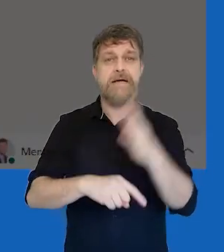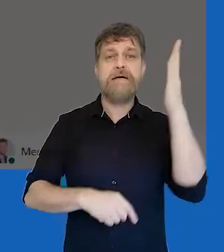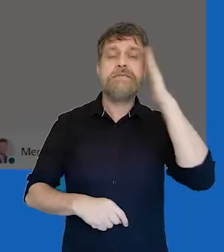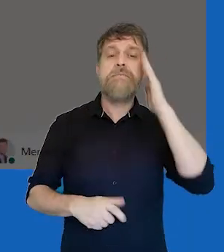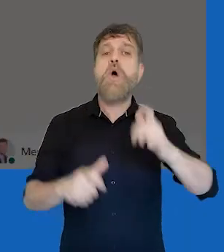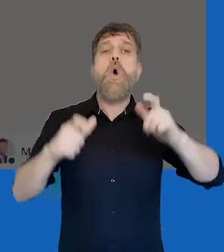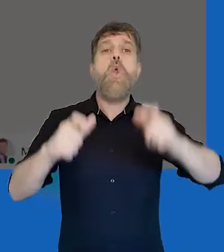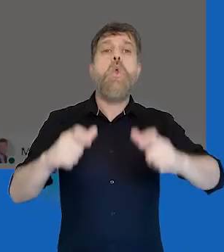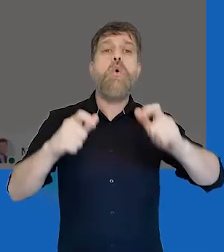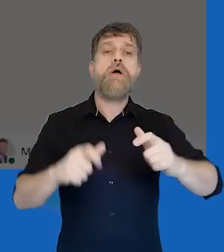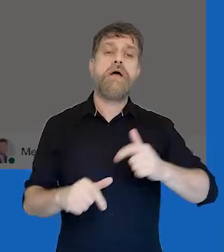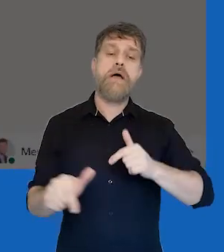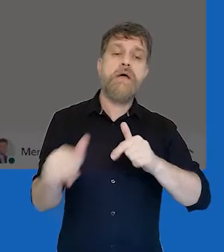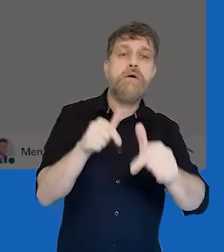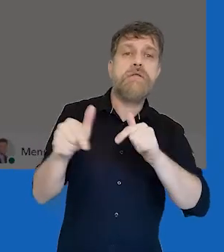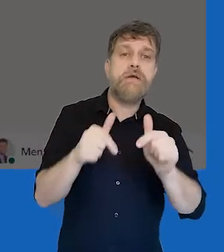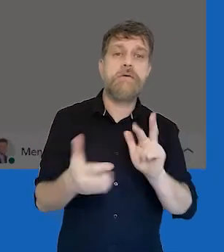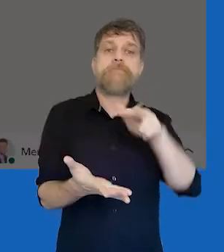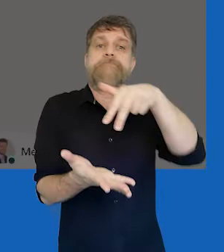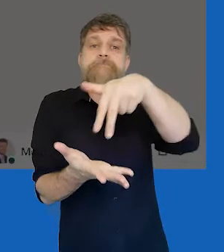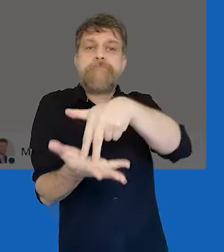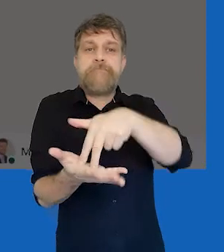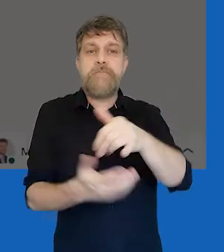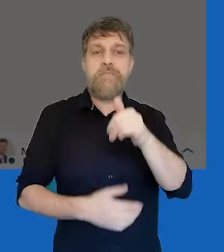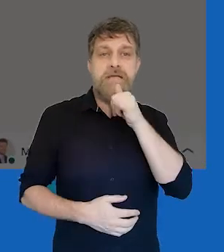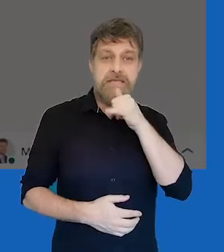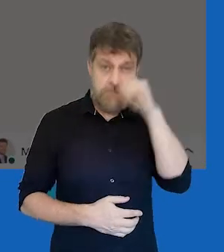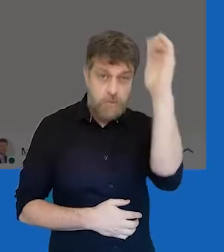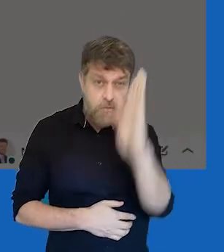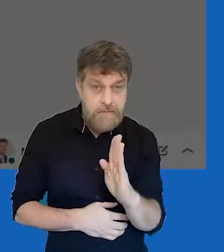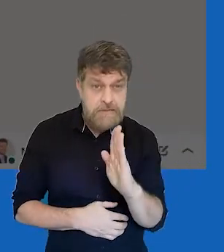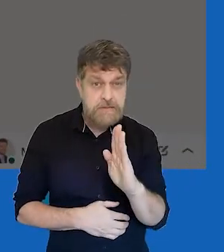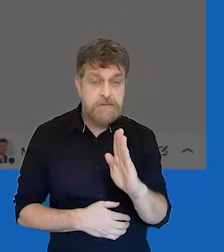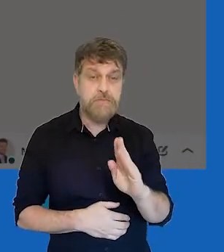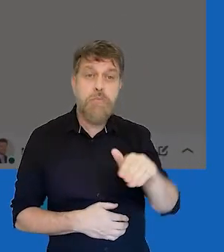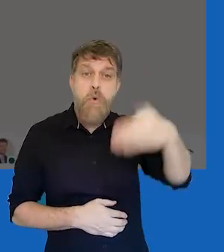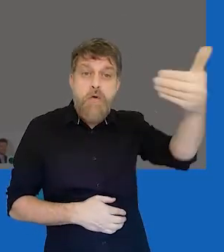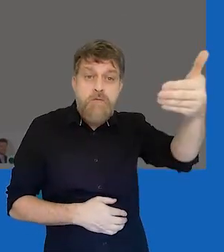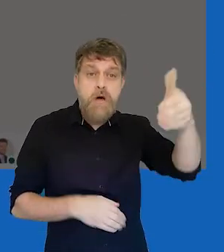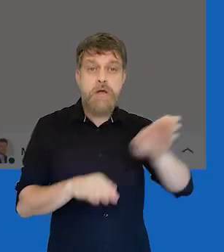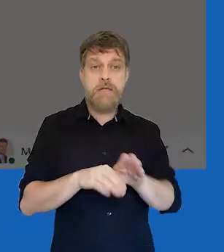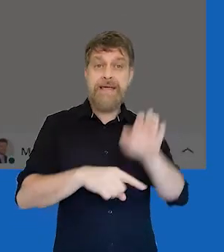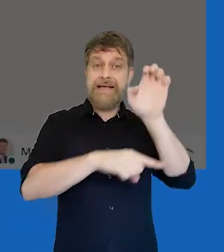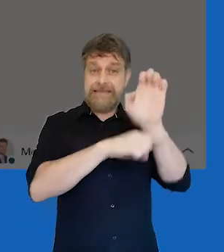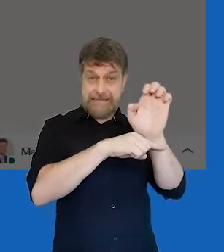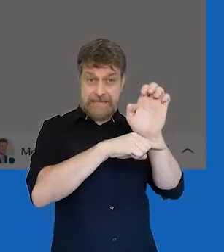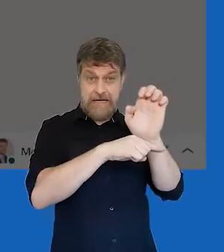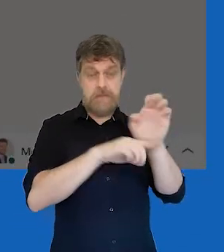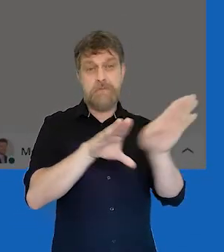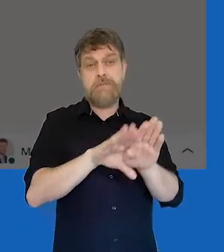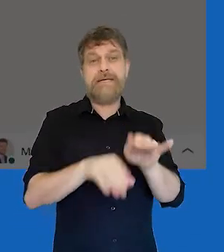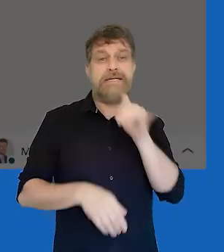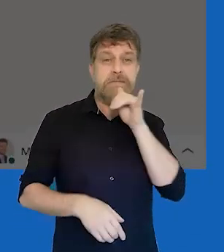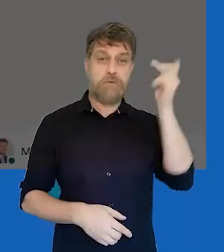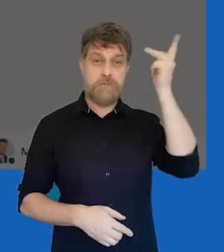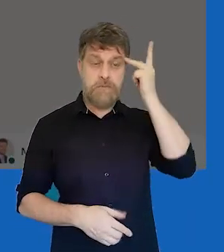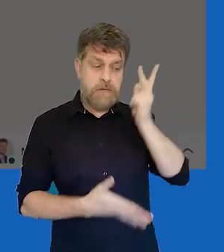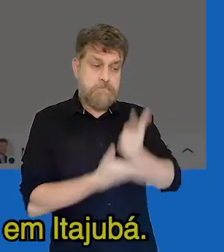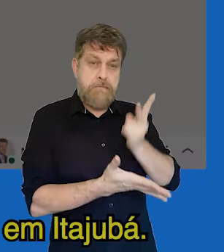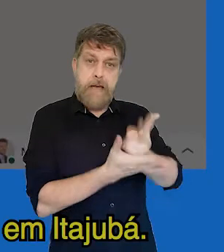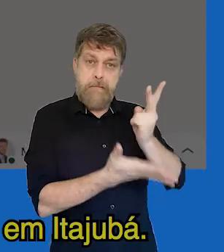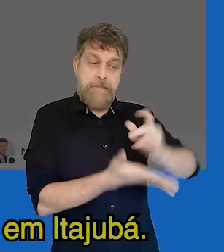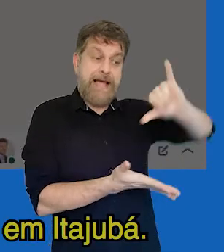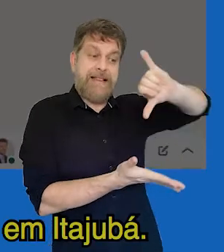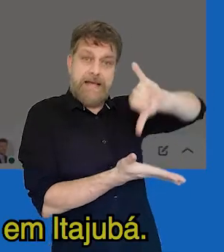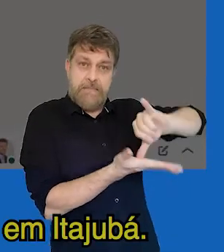os lugares que eu gostaria de me aplicar então pode ser nível Brasil ou não estão esses o meu estado né então São Paulo em São Paulo